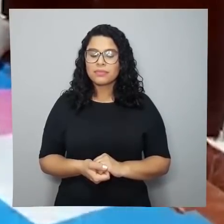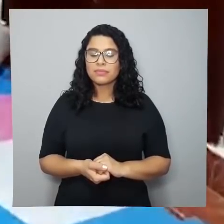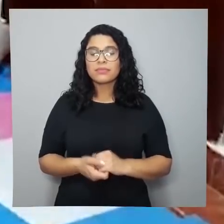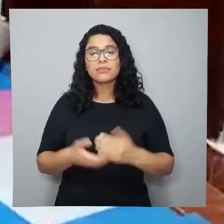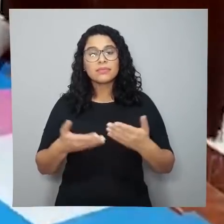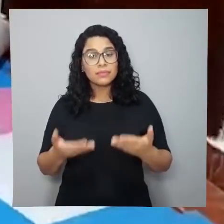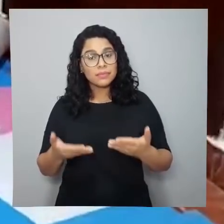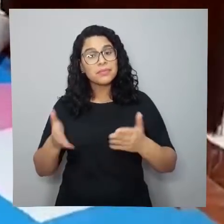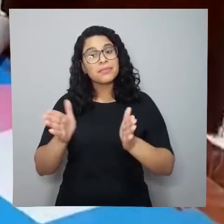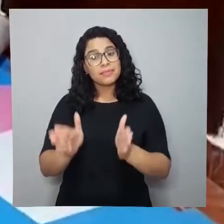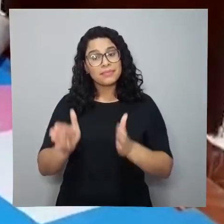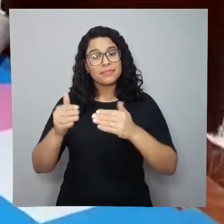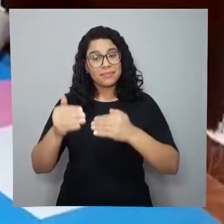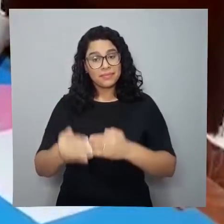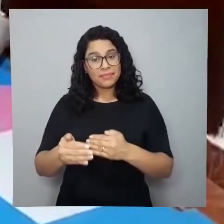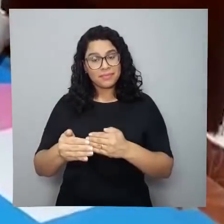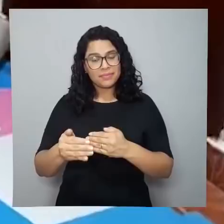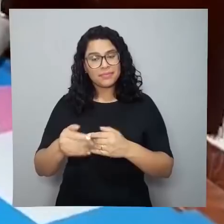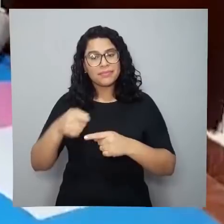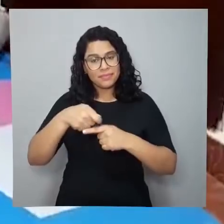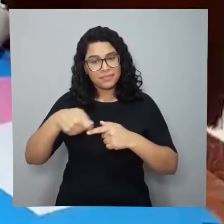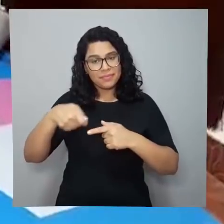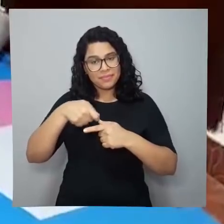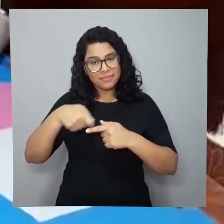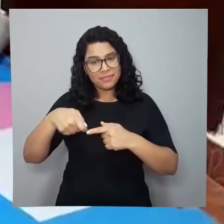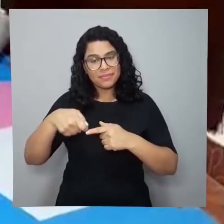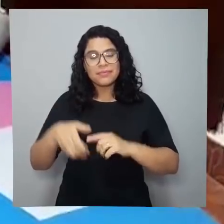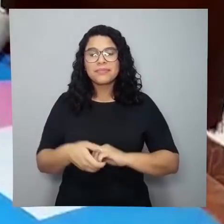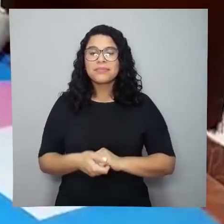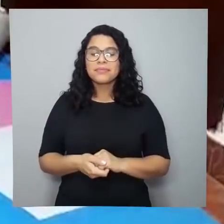E com a caixinha,